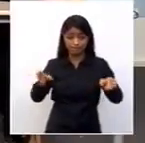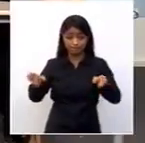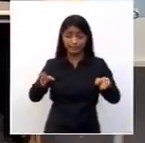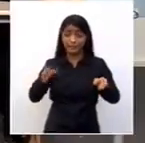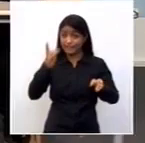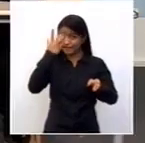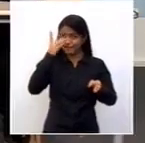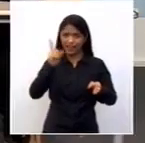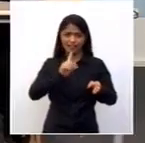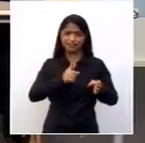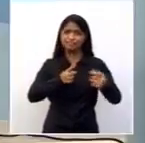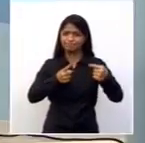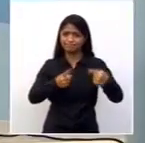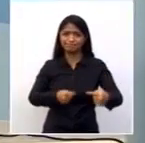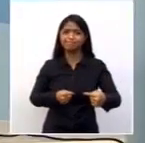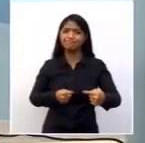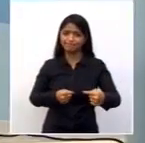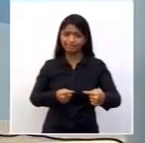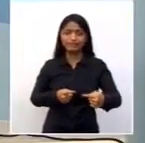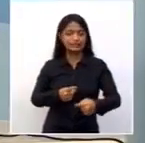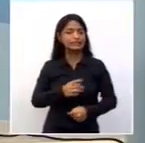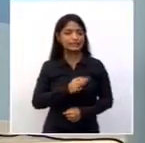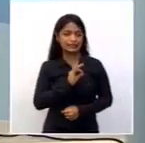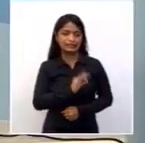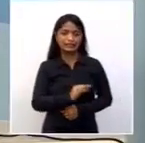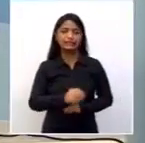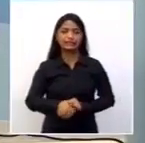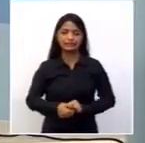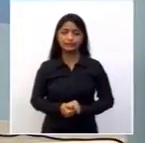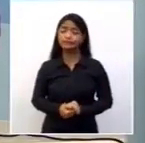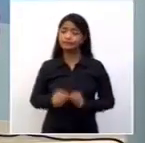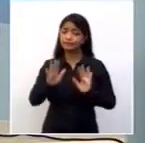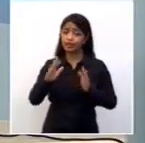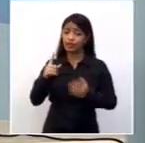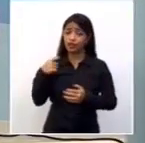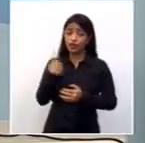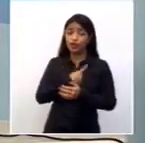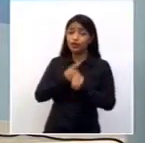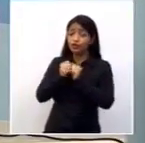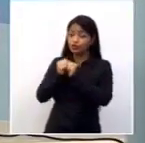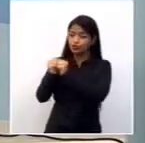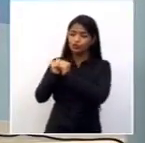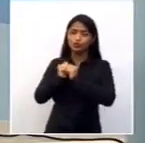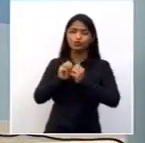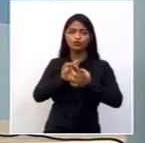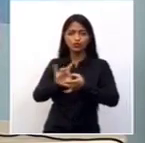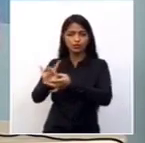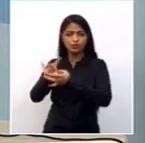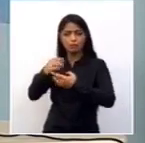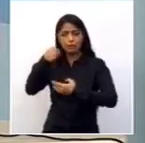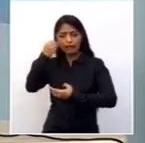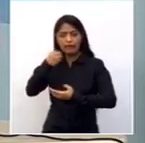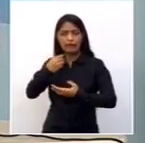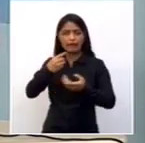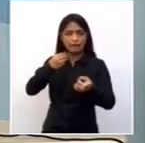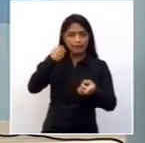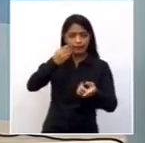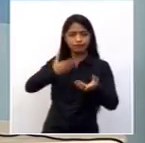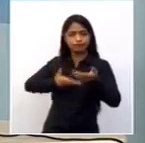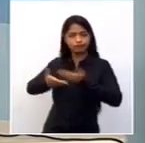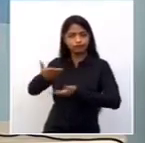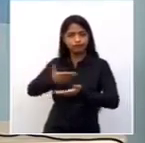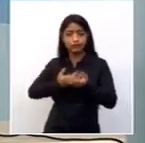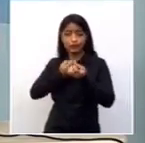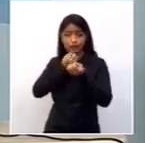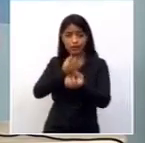pode negar, né? Com certeza. Mas eu acho que estando juntos e realizando essas trocas de experiência e informações, eu acho que a